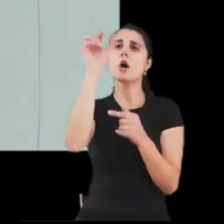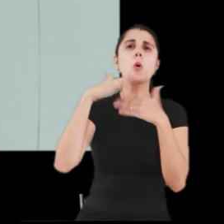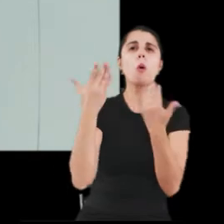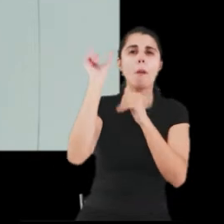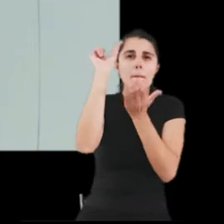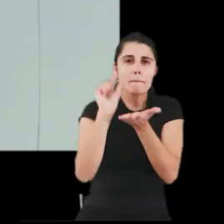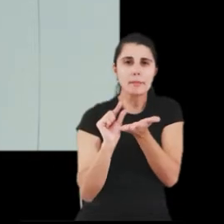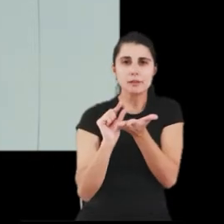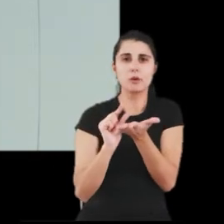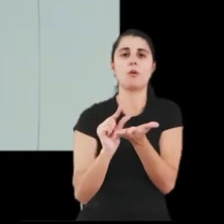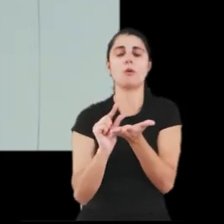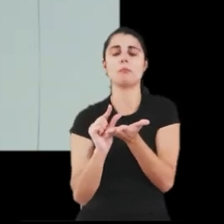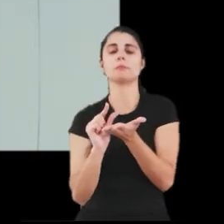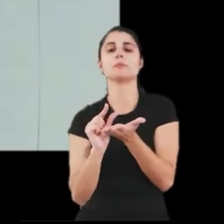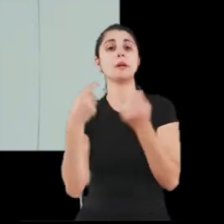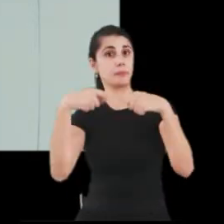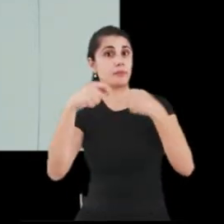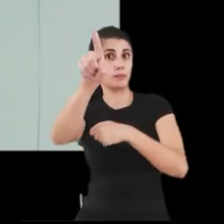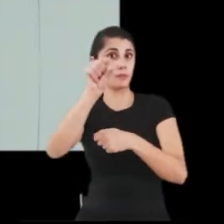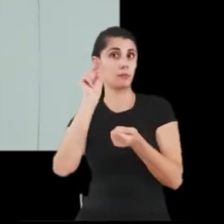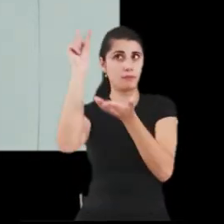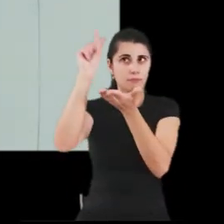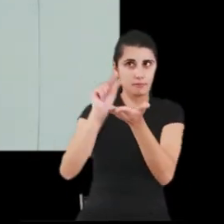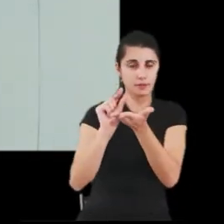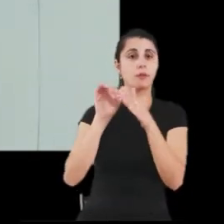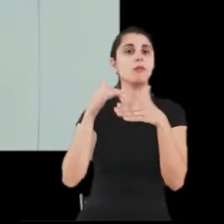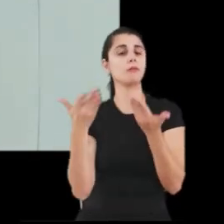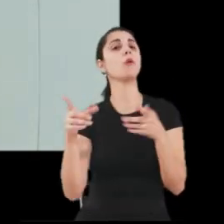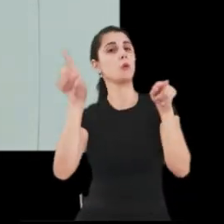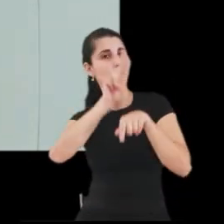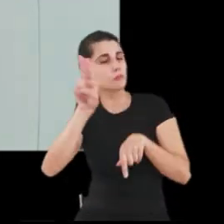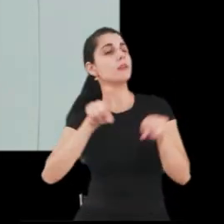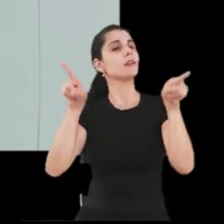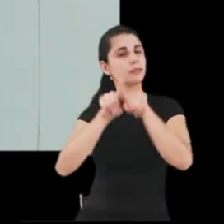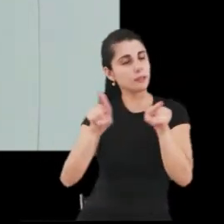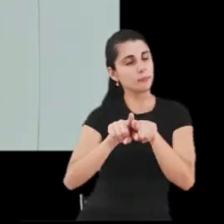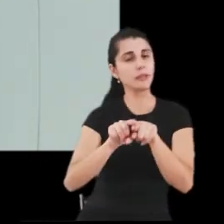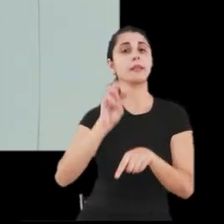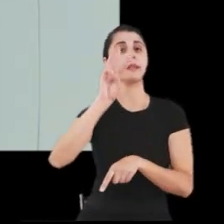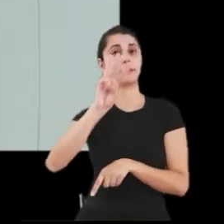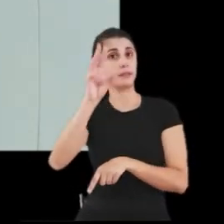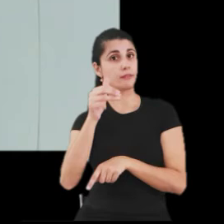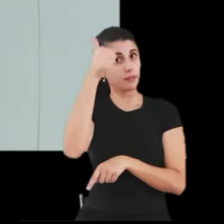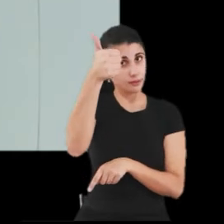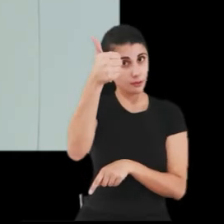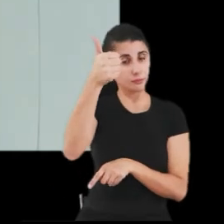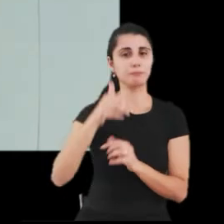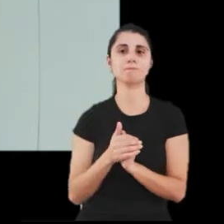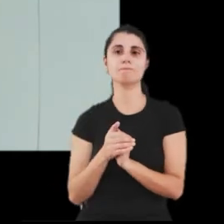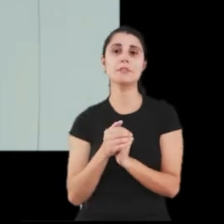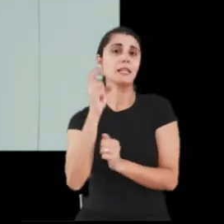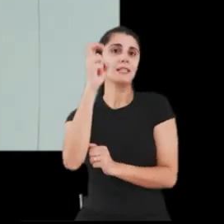é a base igual e de menor expoente. Então eu vou utilizá-la também. 3 elevado a 1. Já a base